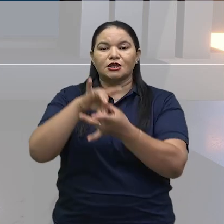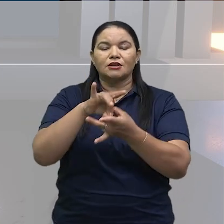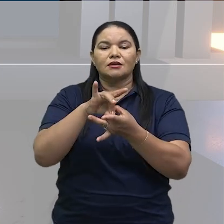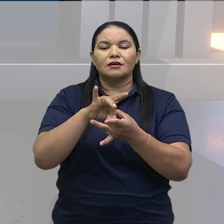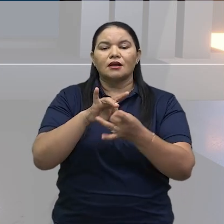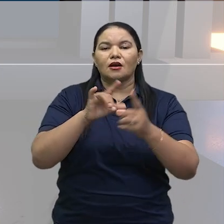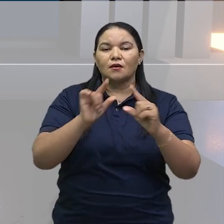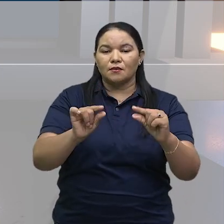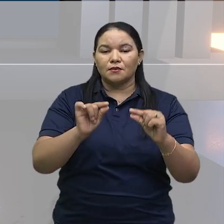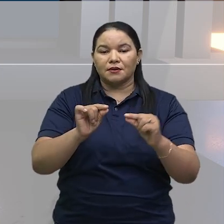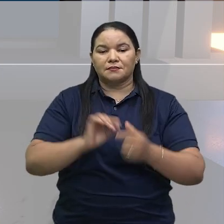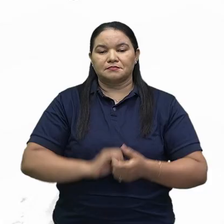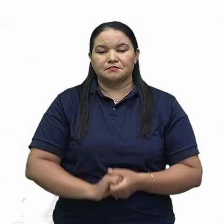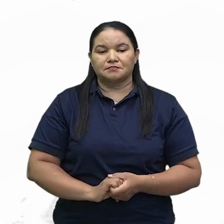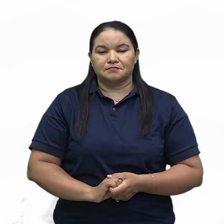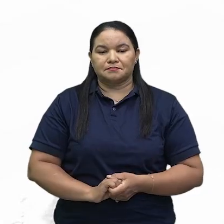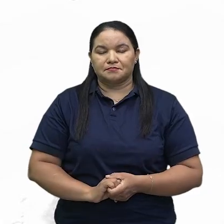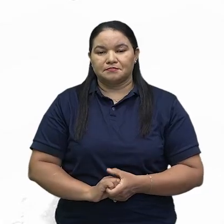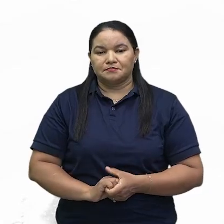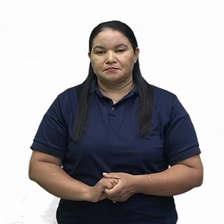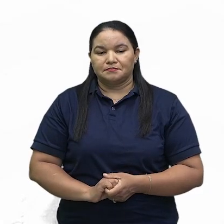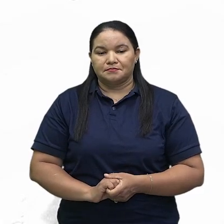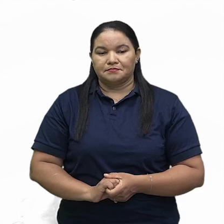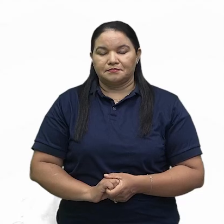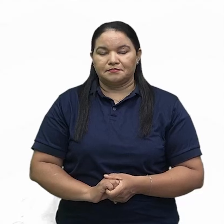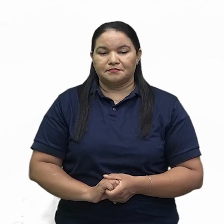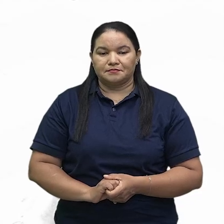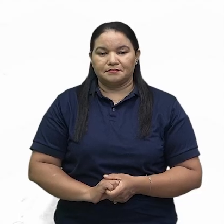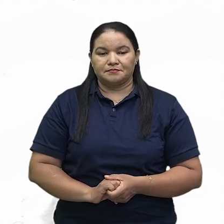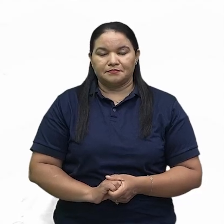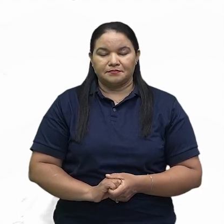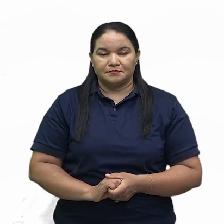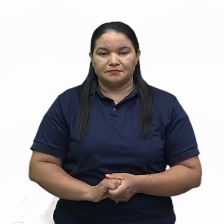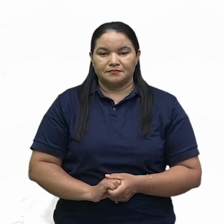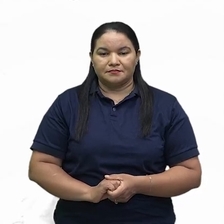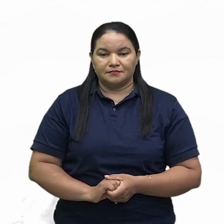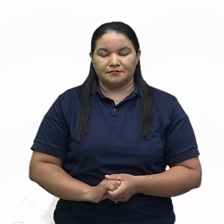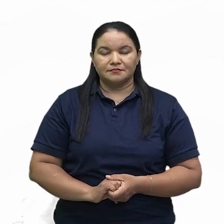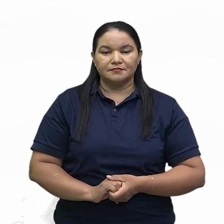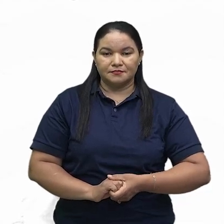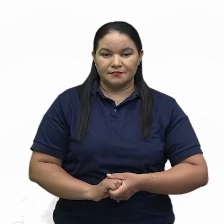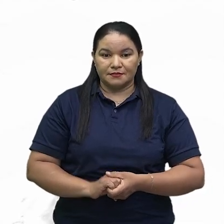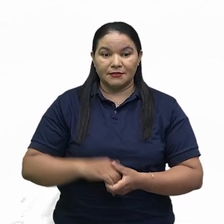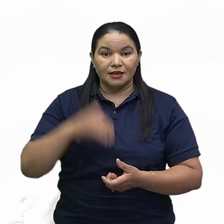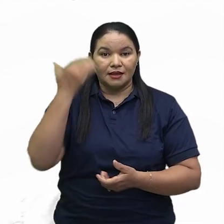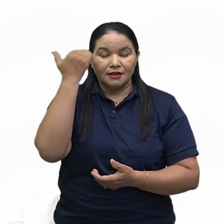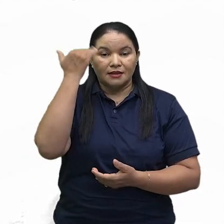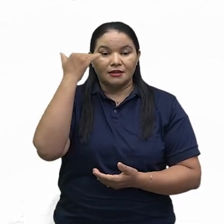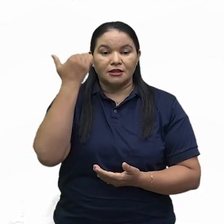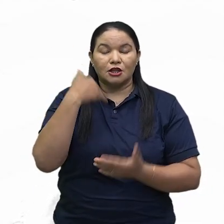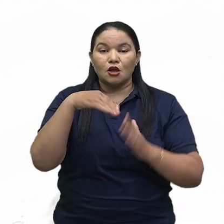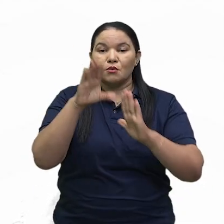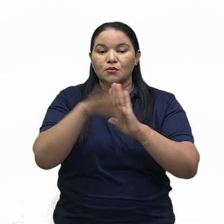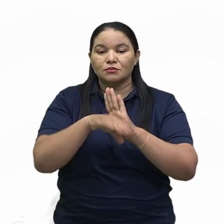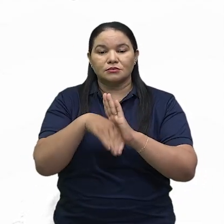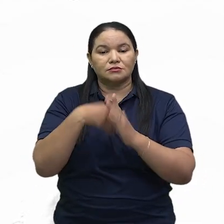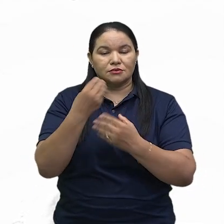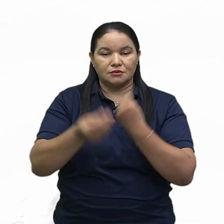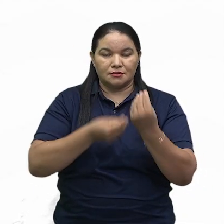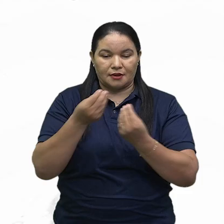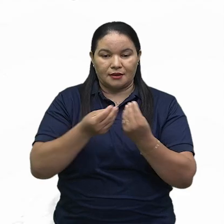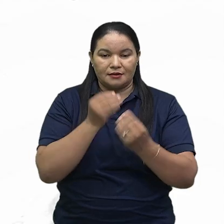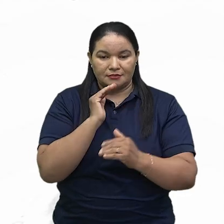tanto se fala. Acompanhe aqui comigo. Olha, a gente pode entender a globalização como sendo